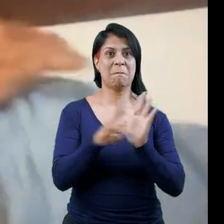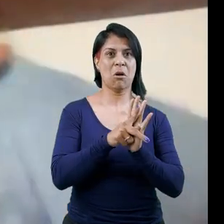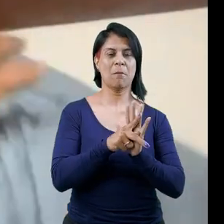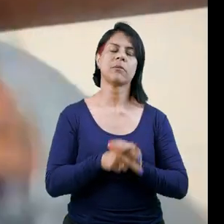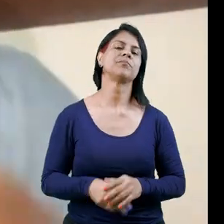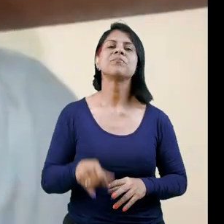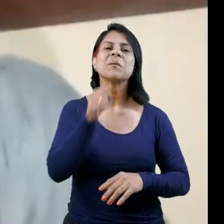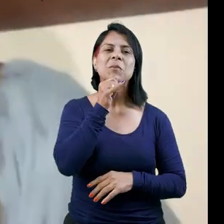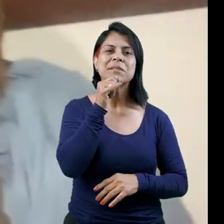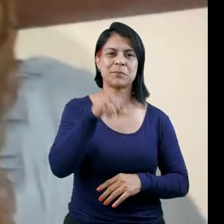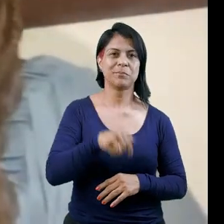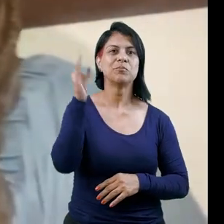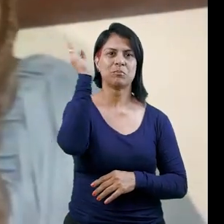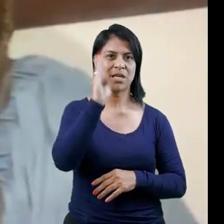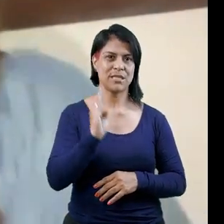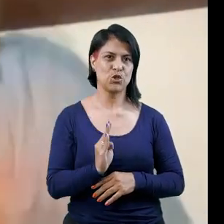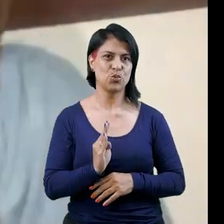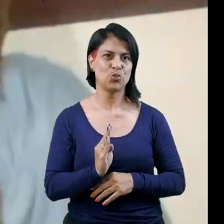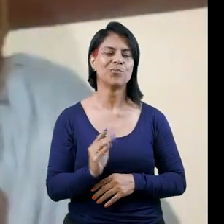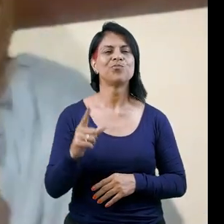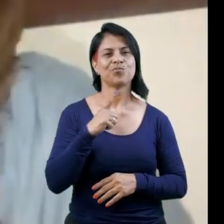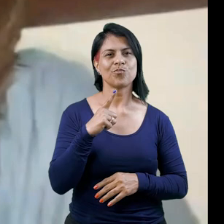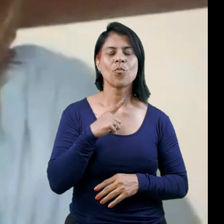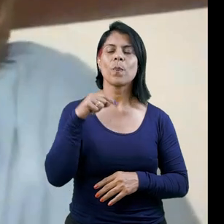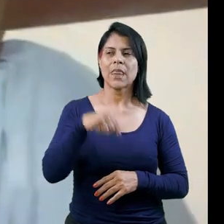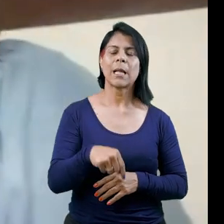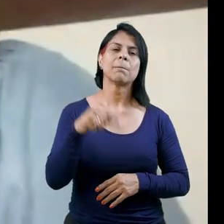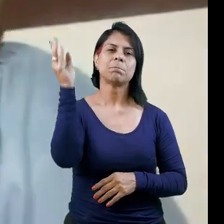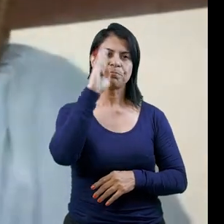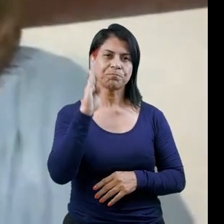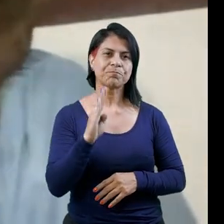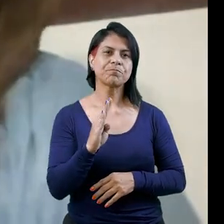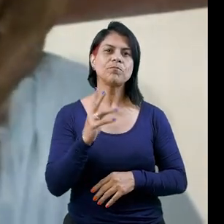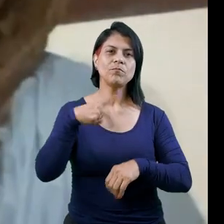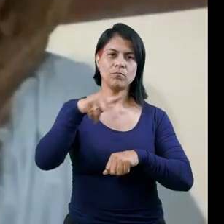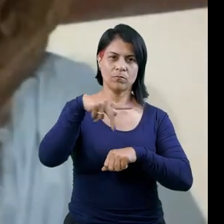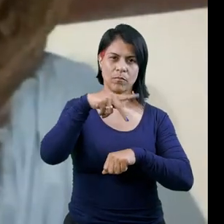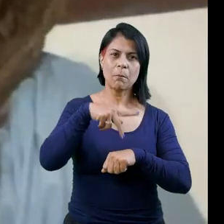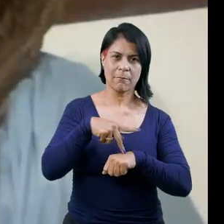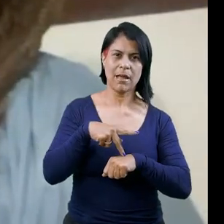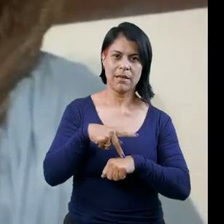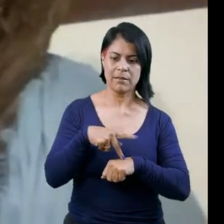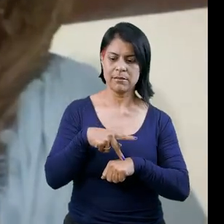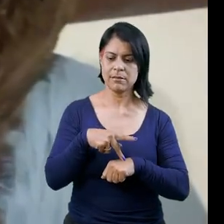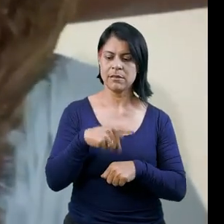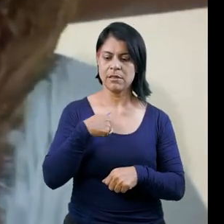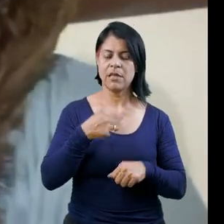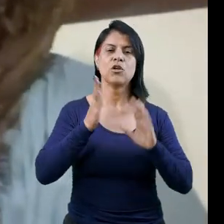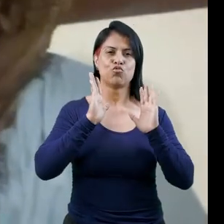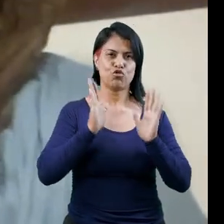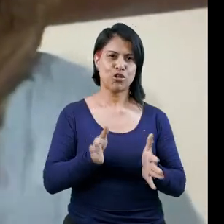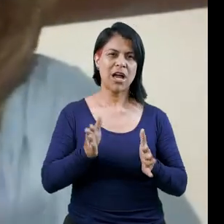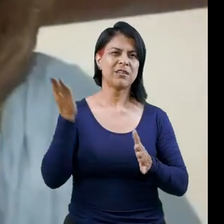é um país... o Brasil é um país, como eu tinha pincelado